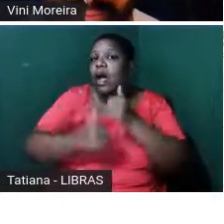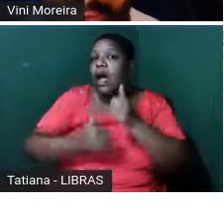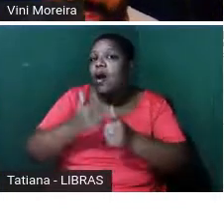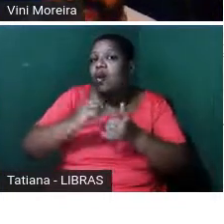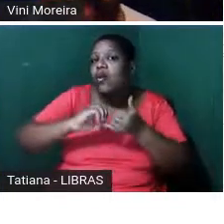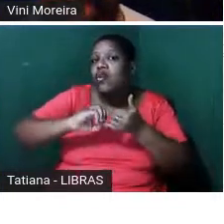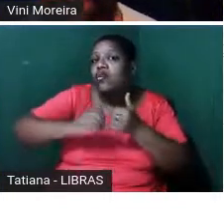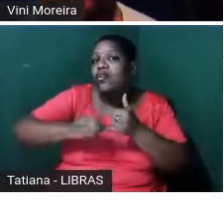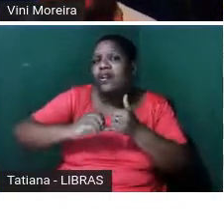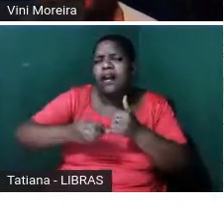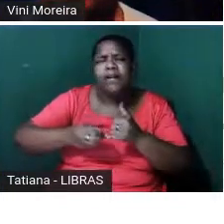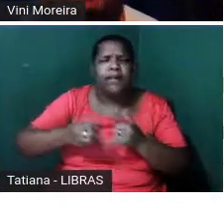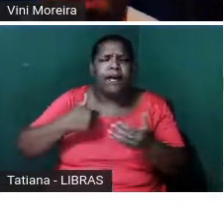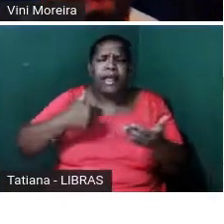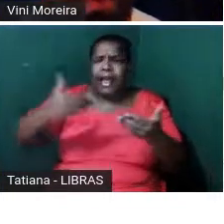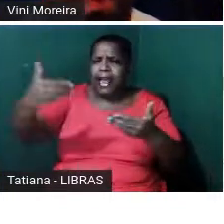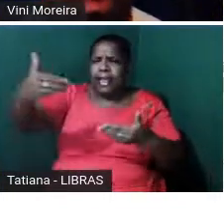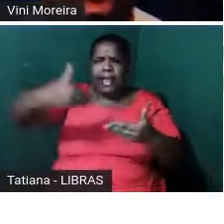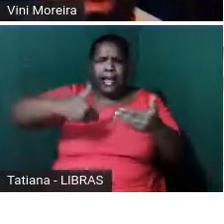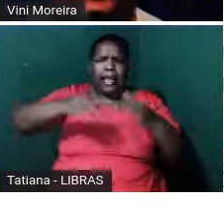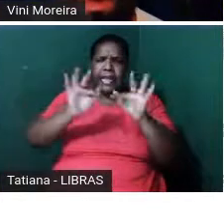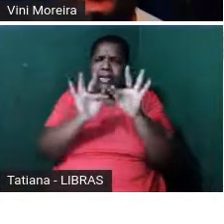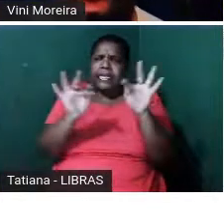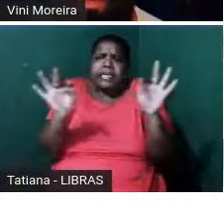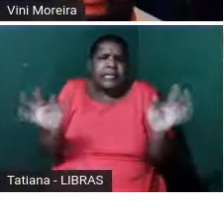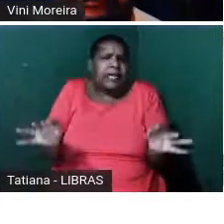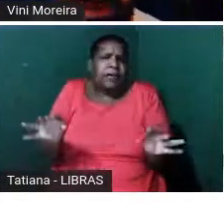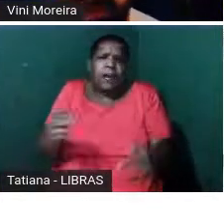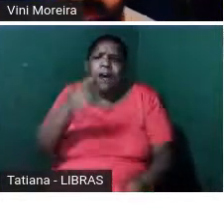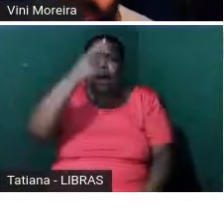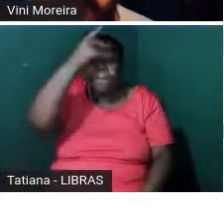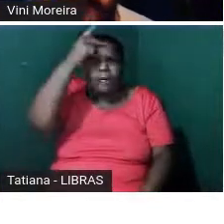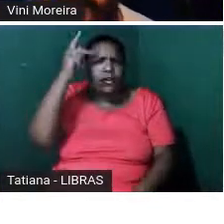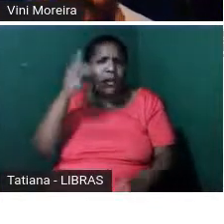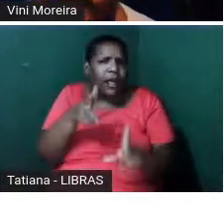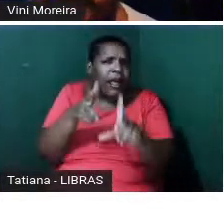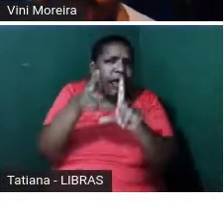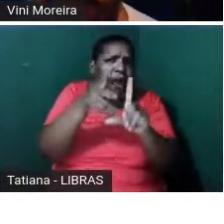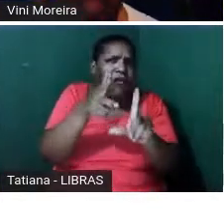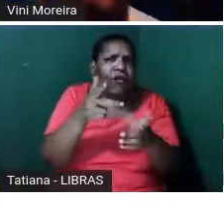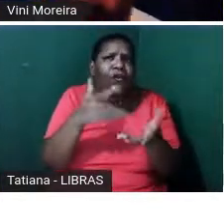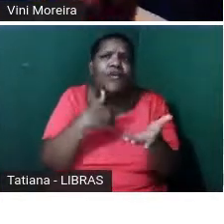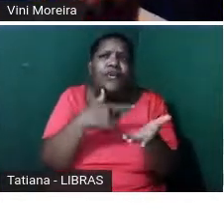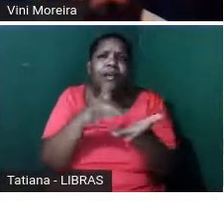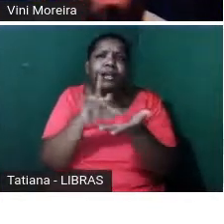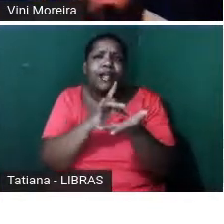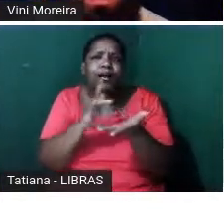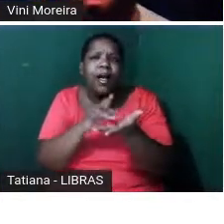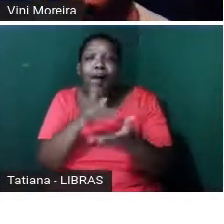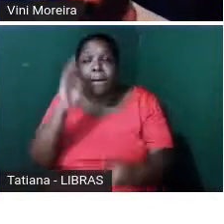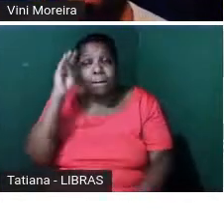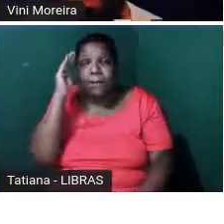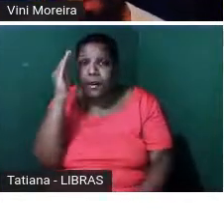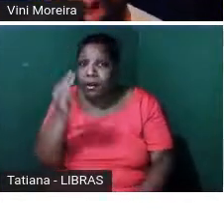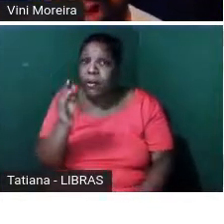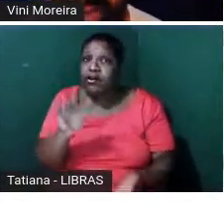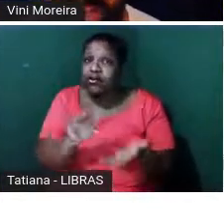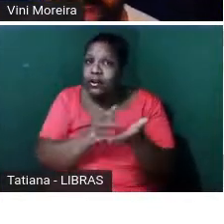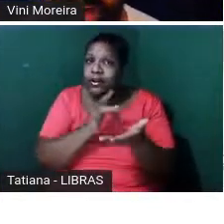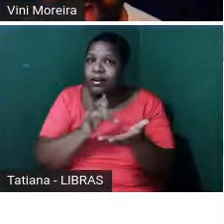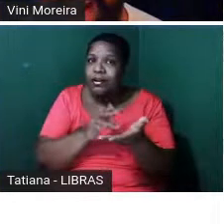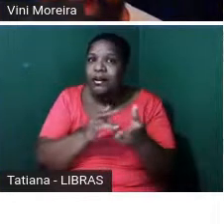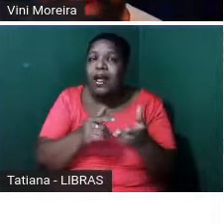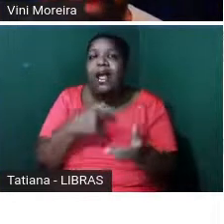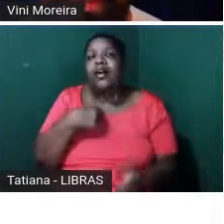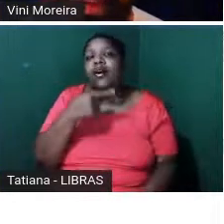gente vai receber muito vídeo que é simples é só alguém que gravou com o celular alguma câmera principalmente com o celular e é só um